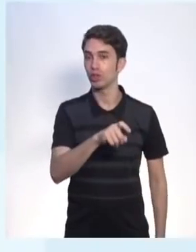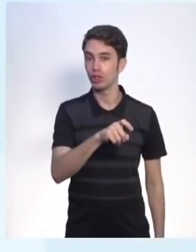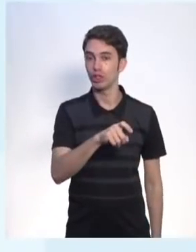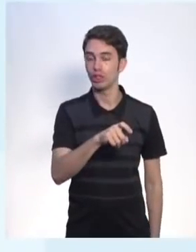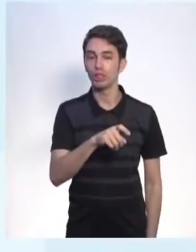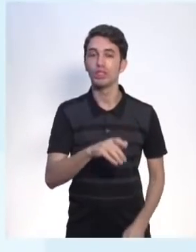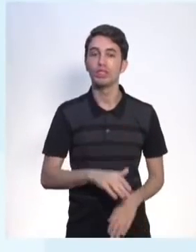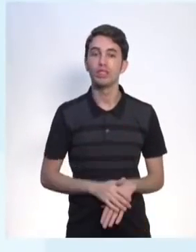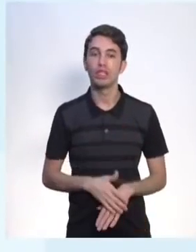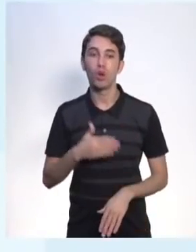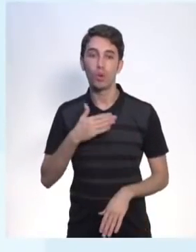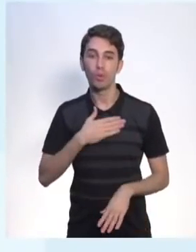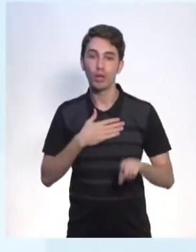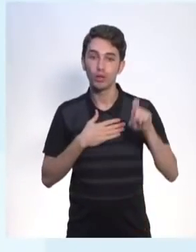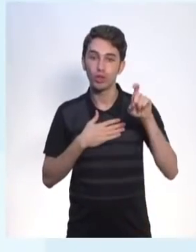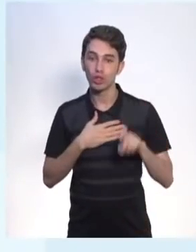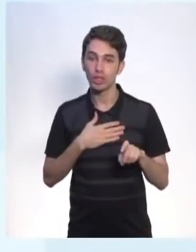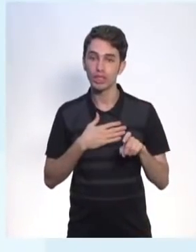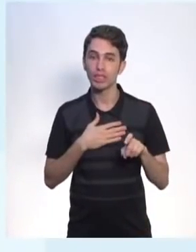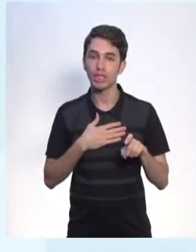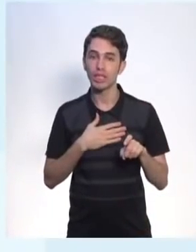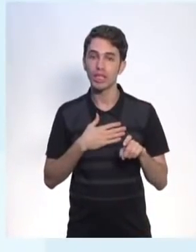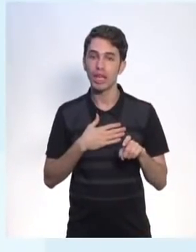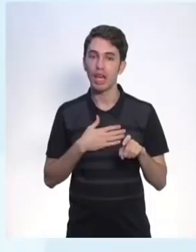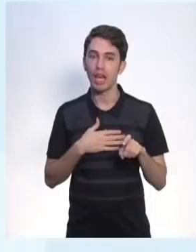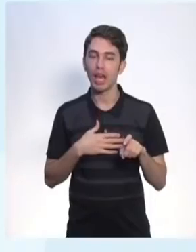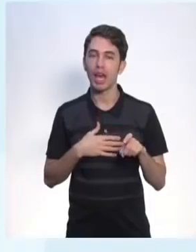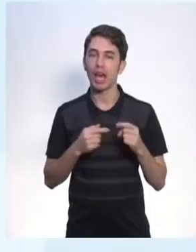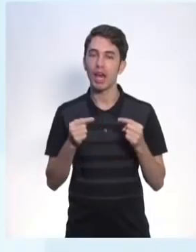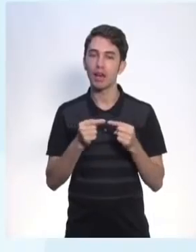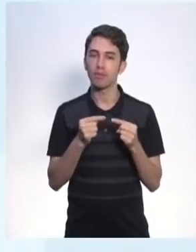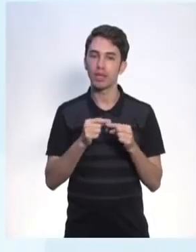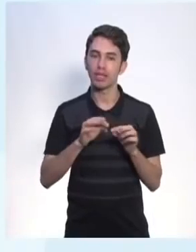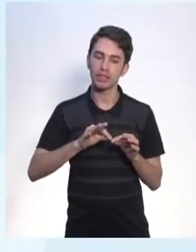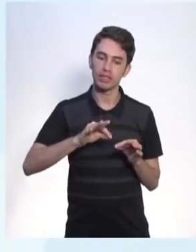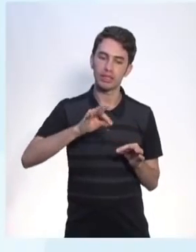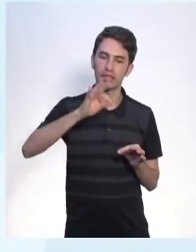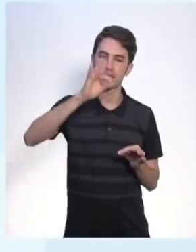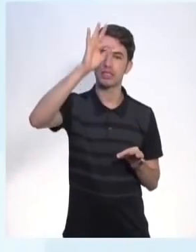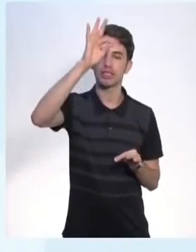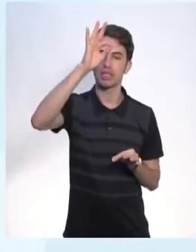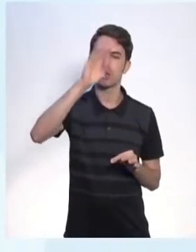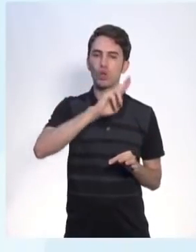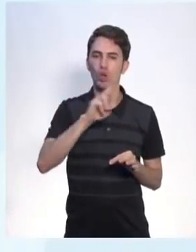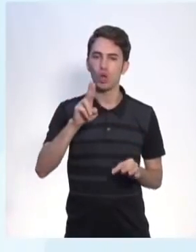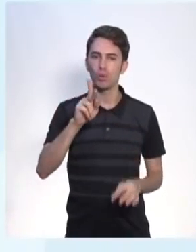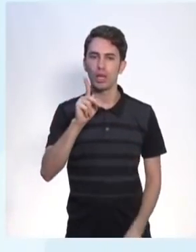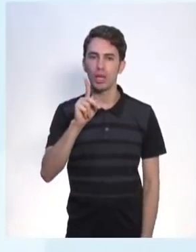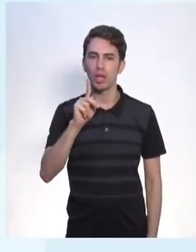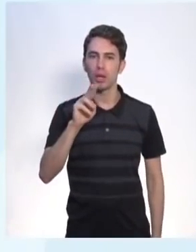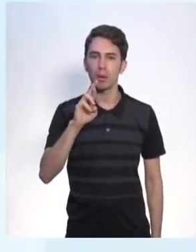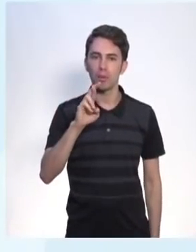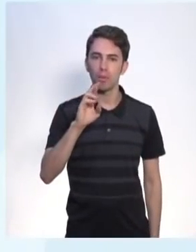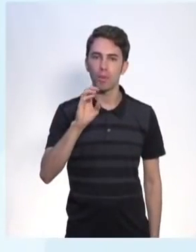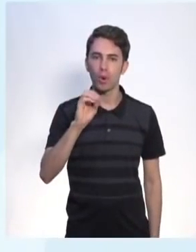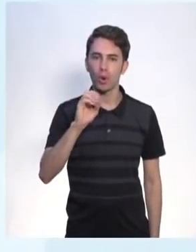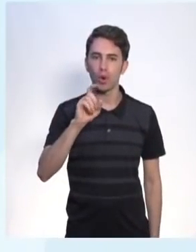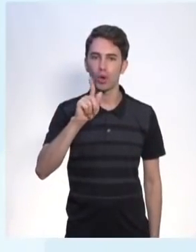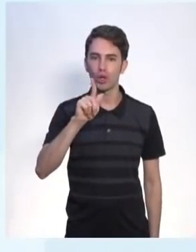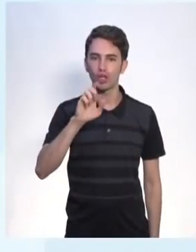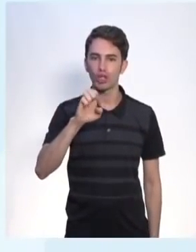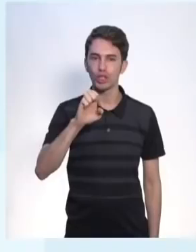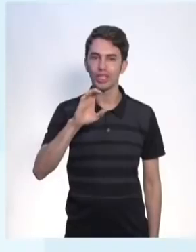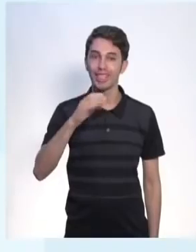meu X... É a minha projeção, a gente sempre chama isso de projeção, né? É a minha projeção na reta X aqui. Então,